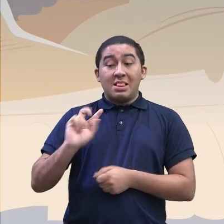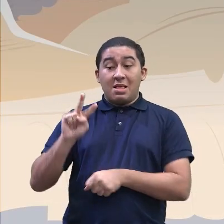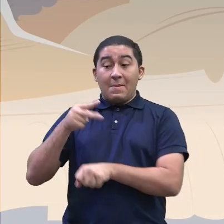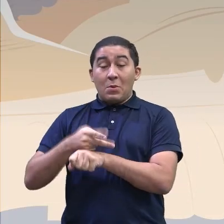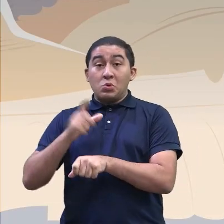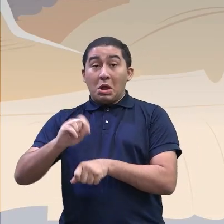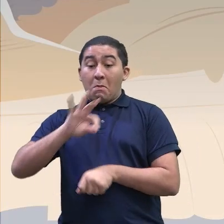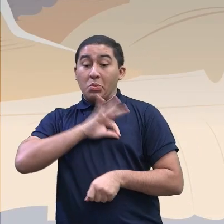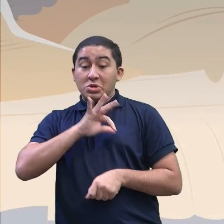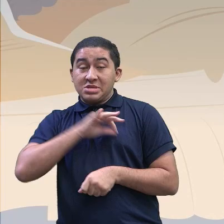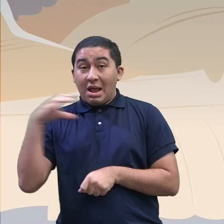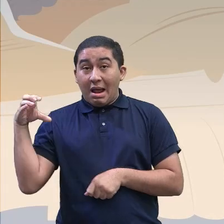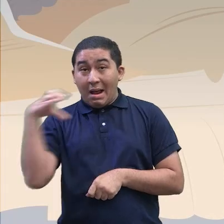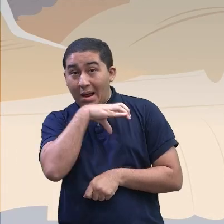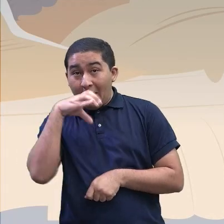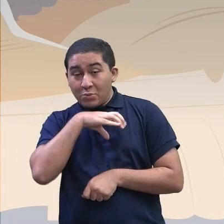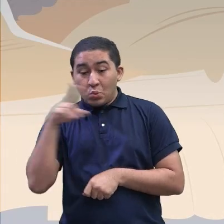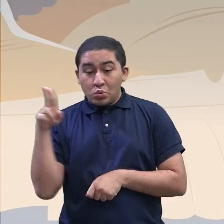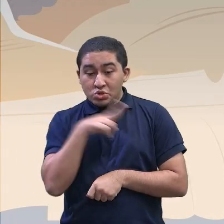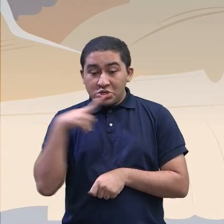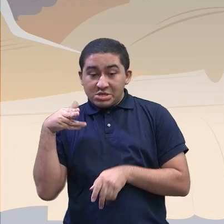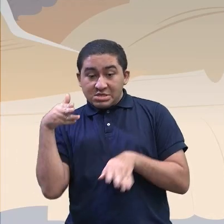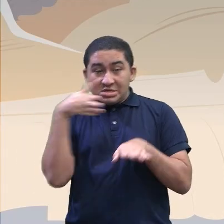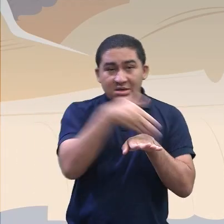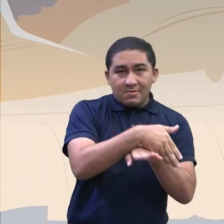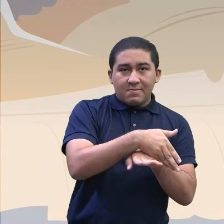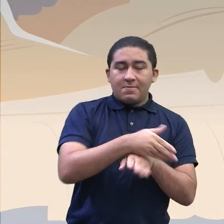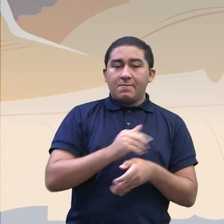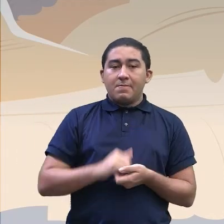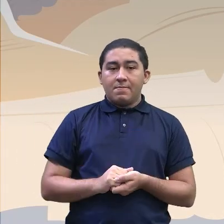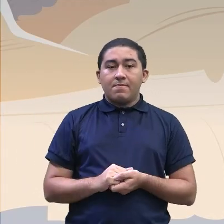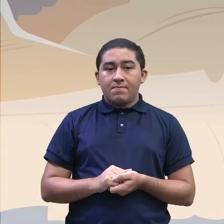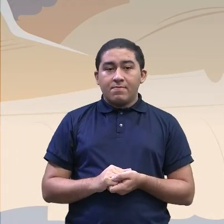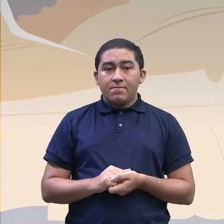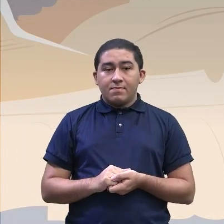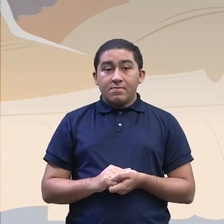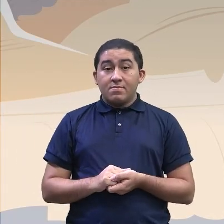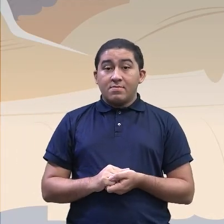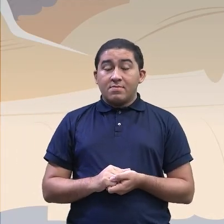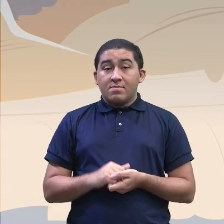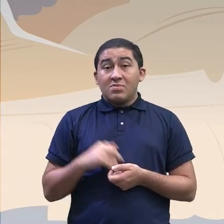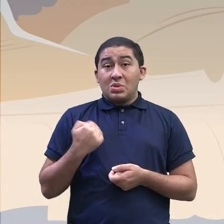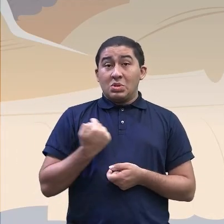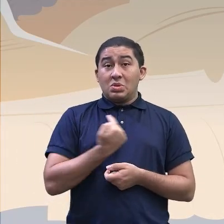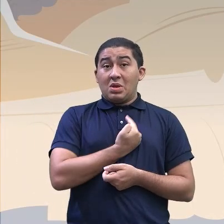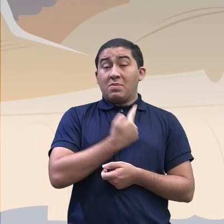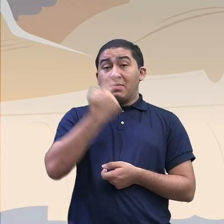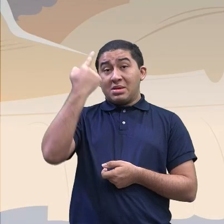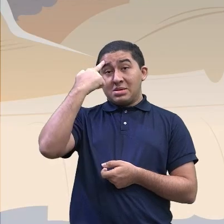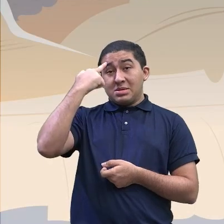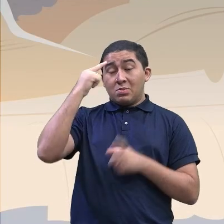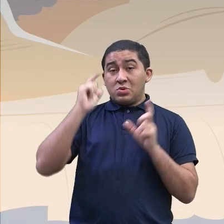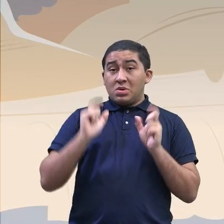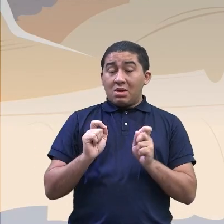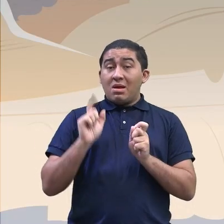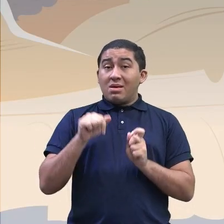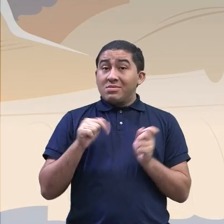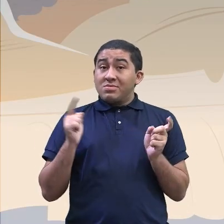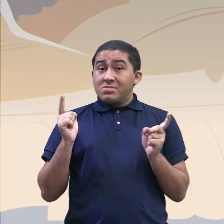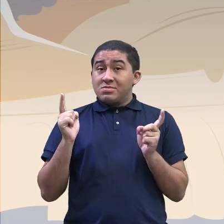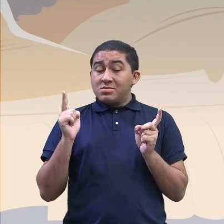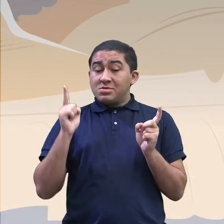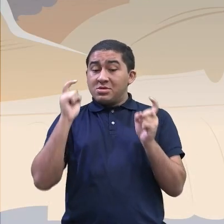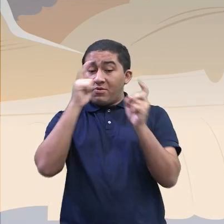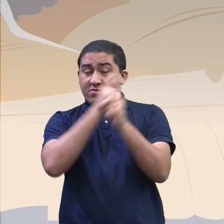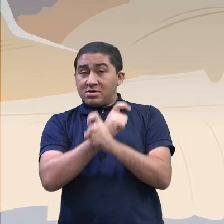né? Então, a gente... fica até numa situação meio complicada realmente quando alguém entra na nossa